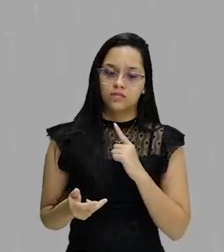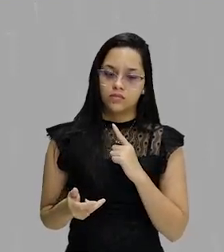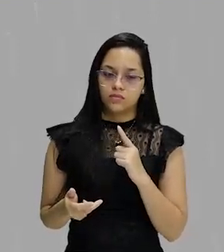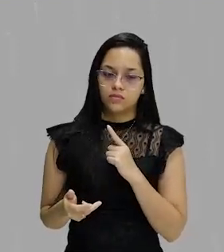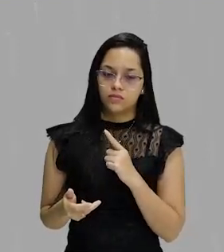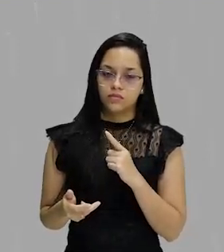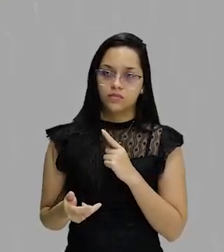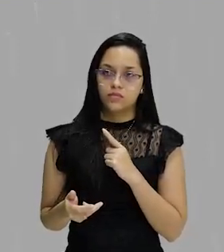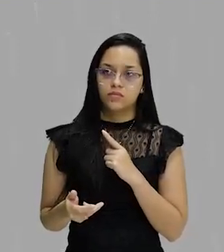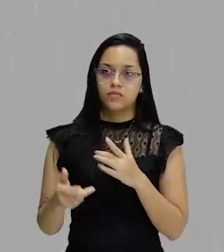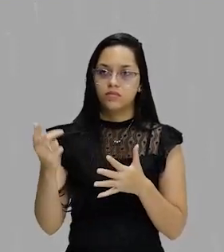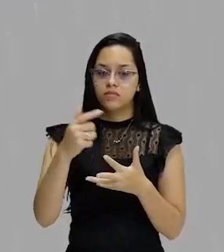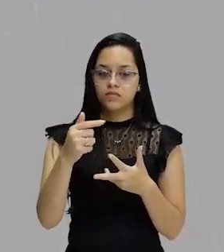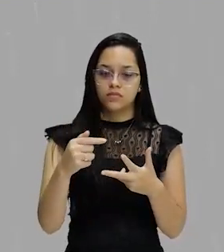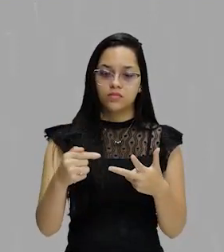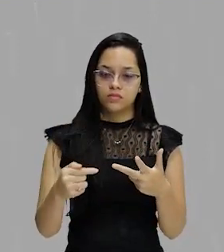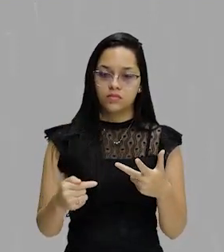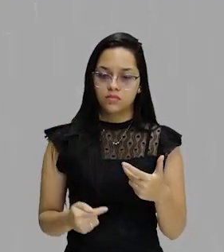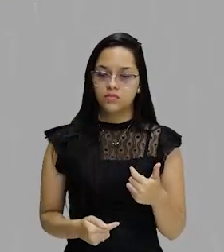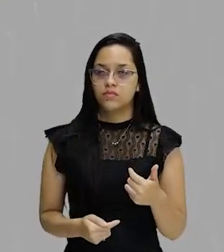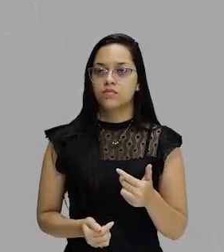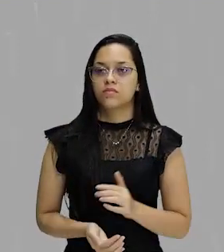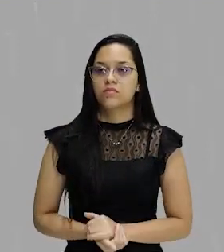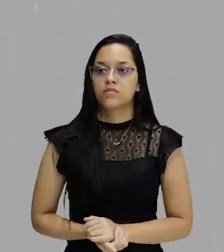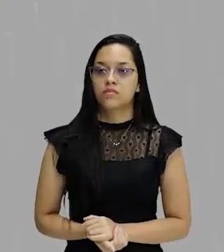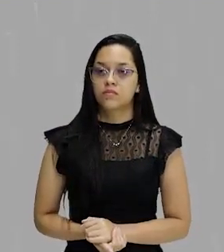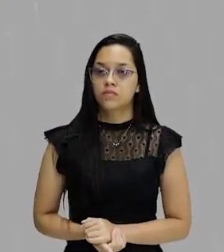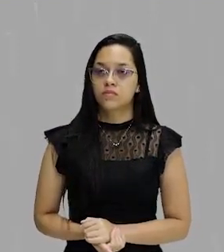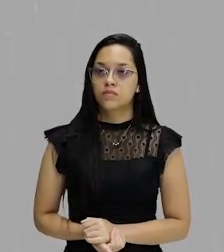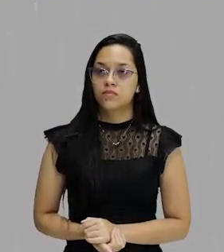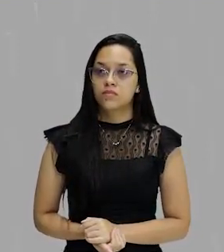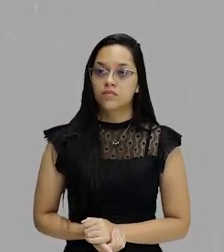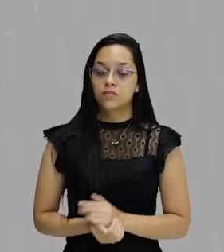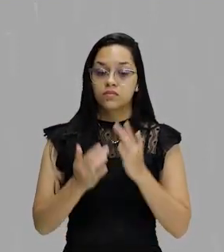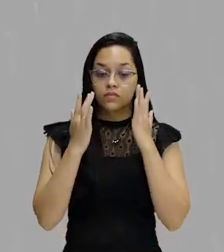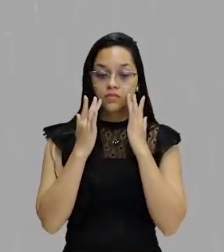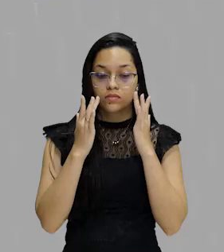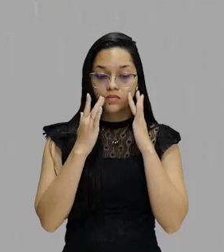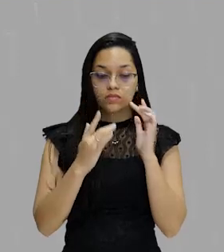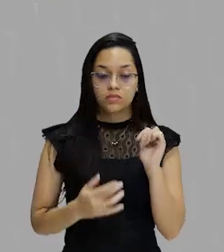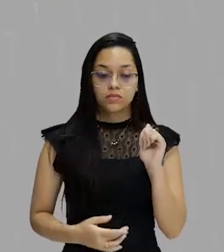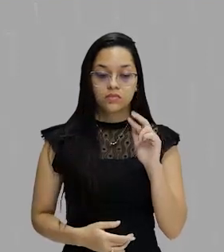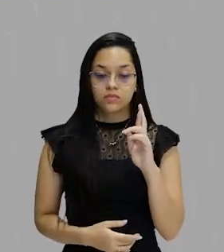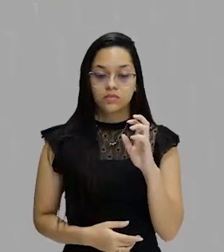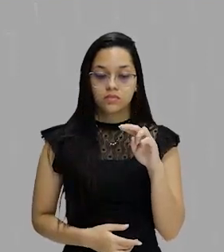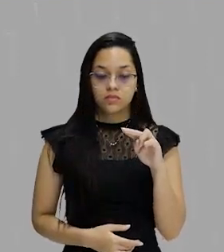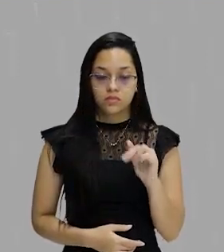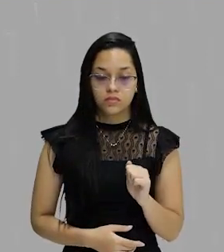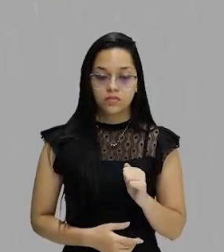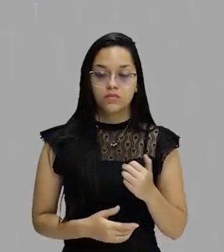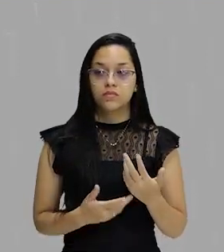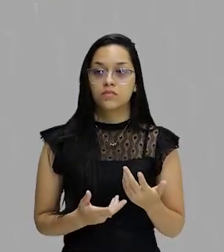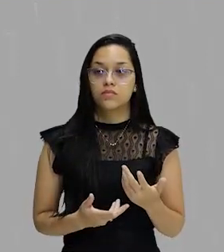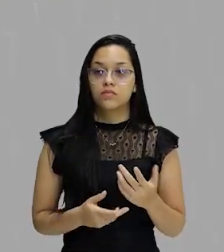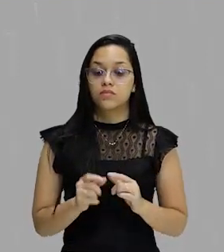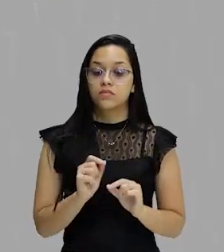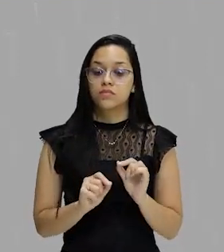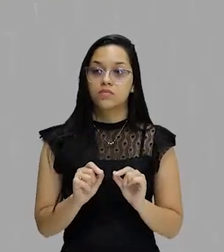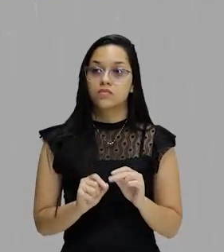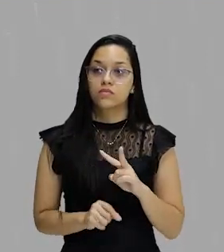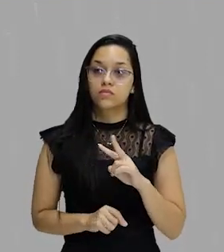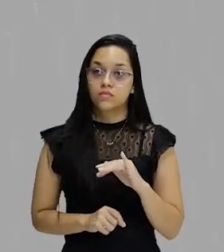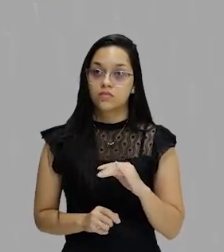conta inúmeras de suas peças. O Teatro da Arena, basicamente, ele